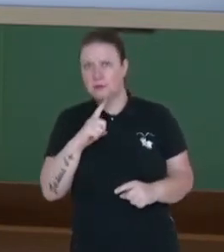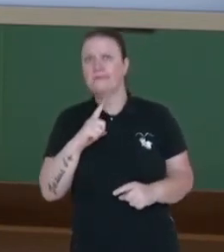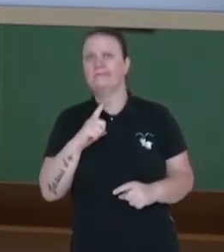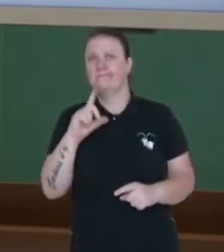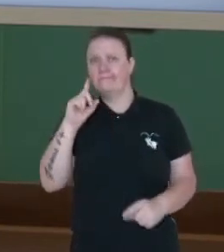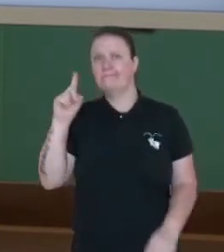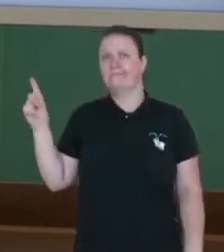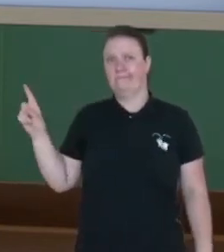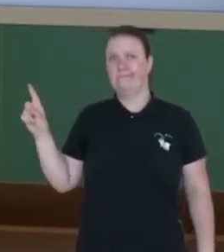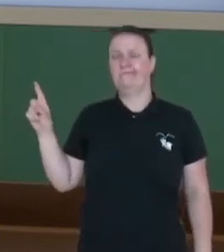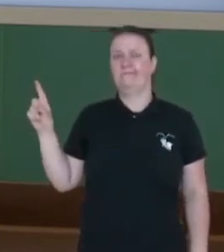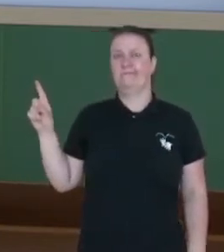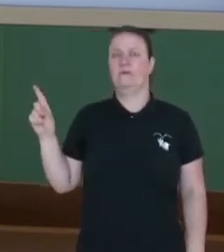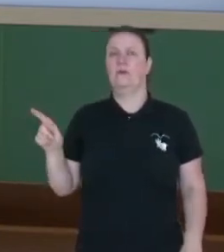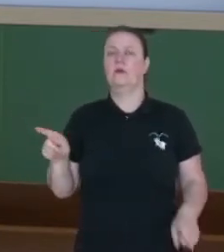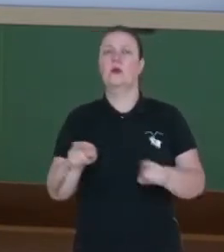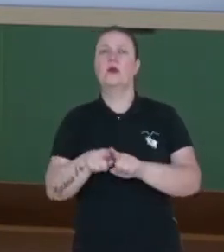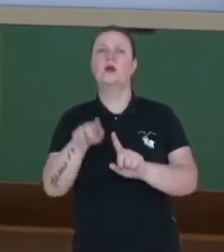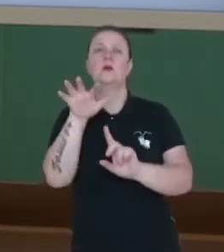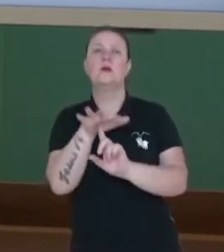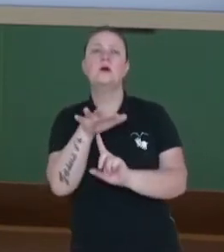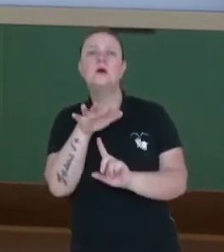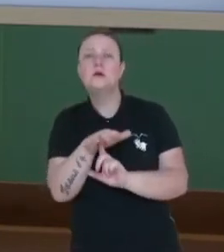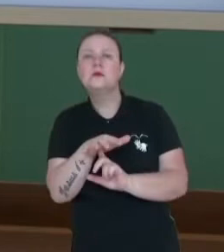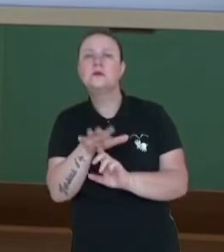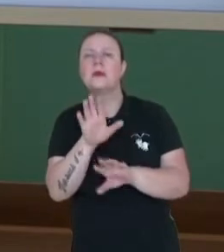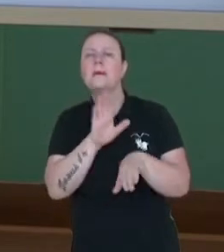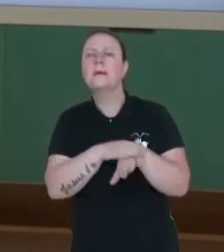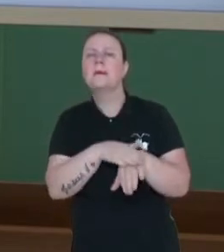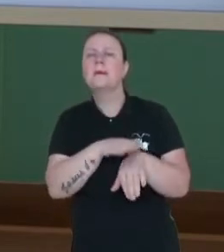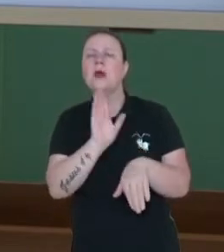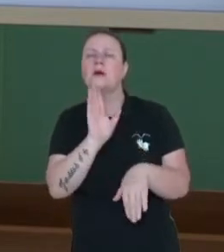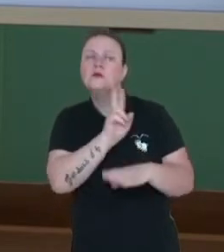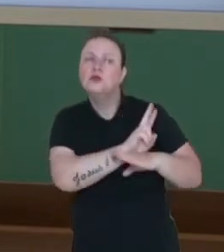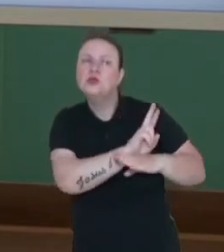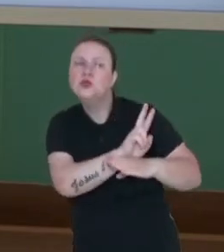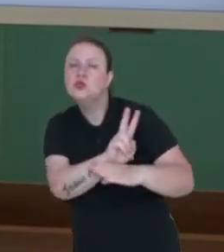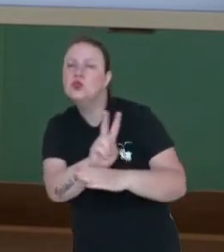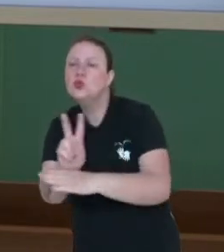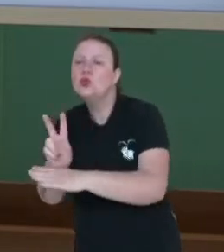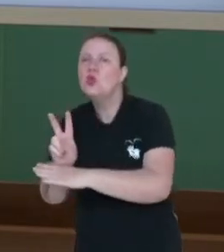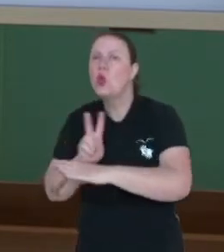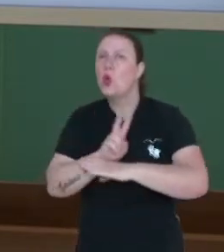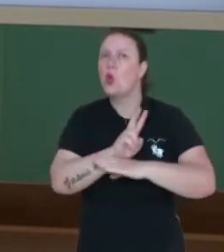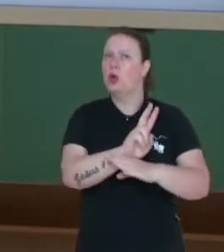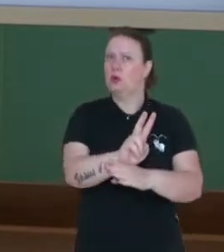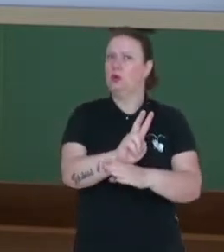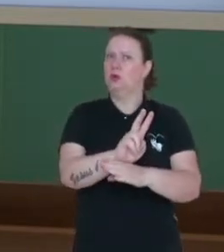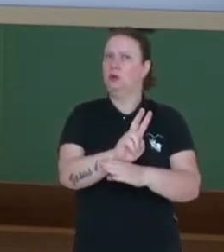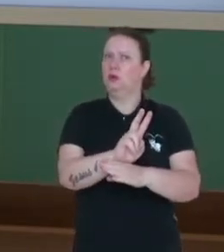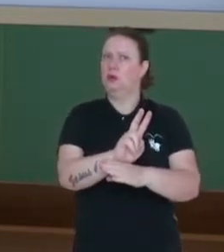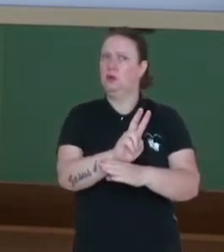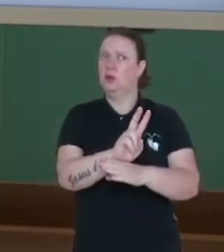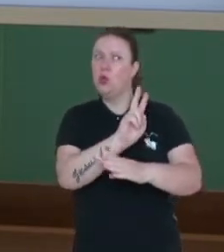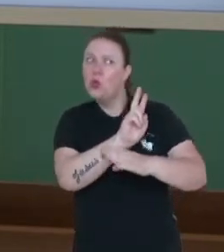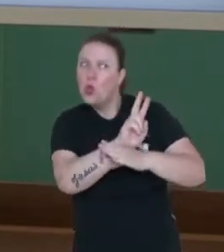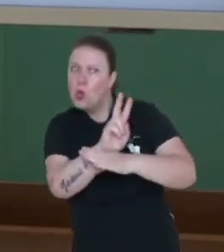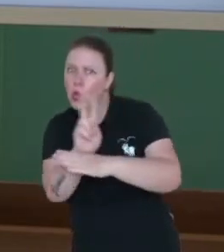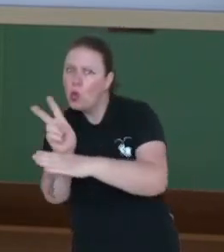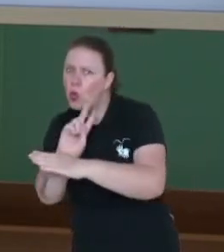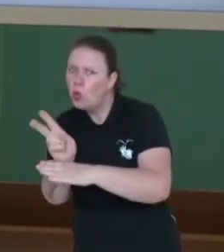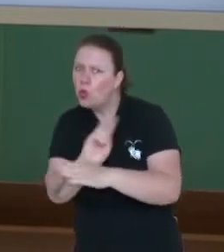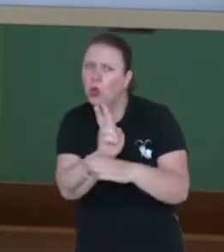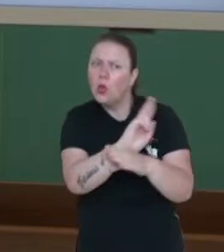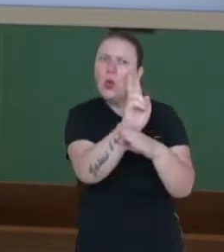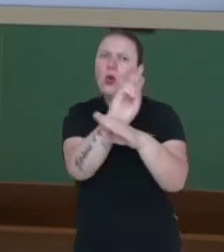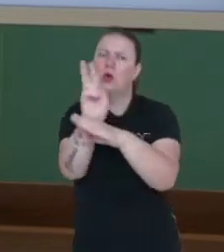araucária, e o estado do Paraná é o estado que mais protege a Mata Atlântica também, um dado importante para a gente